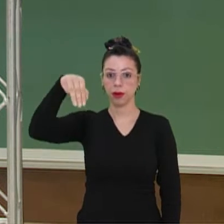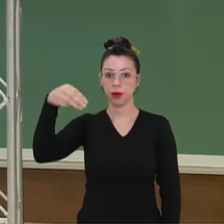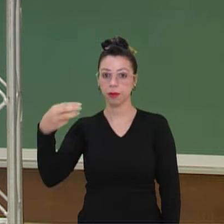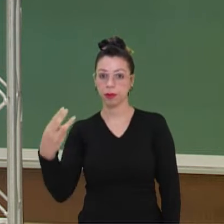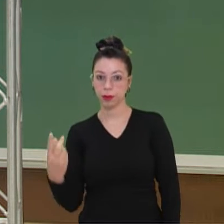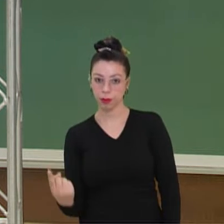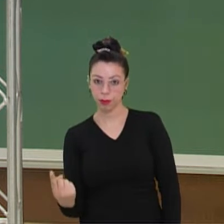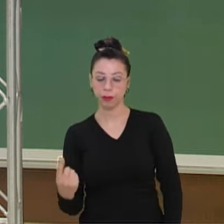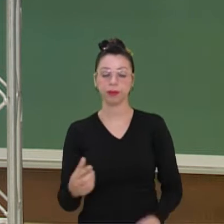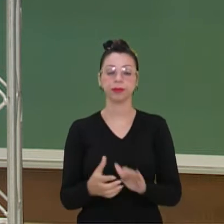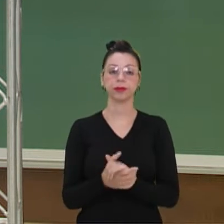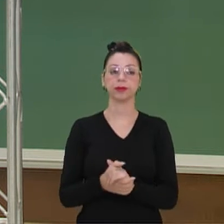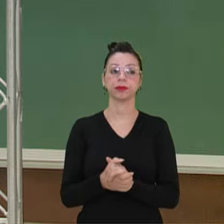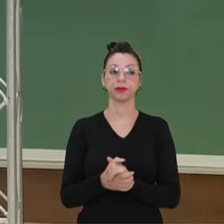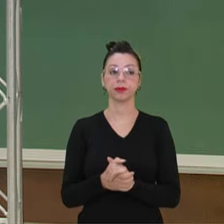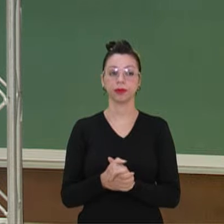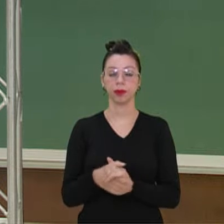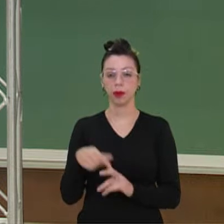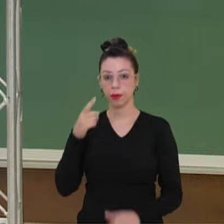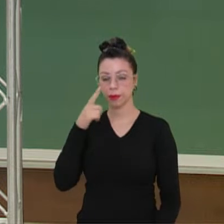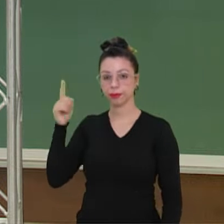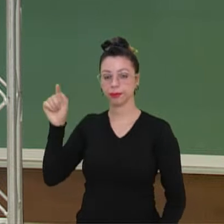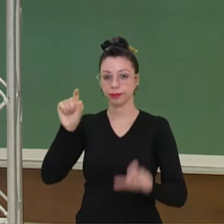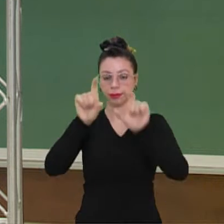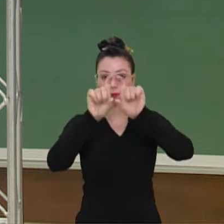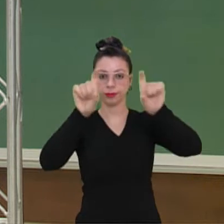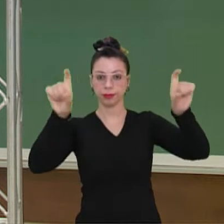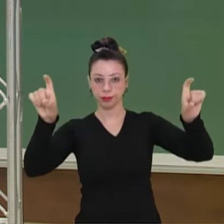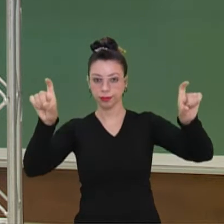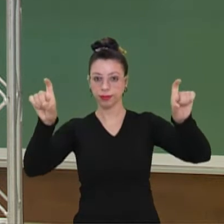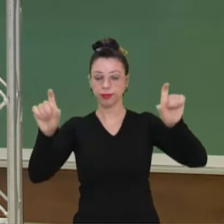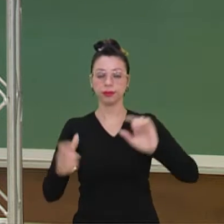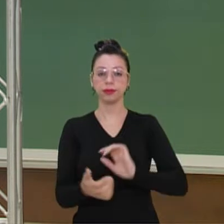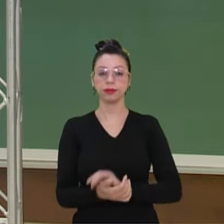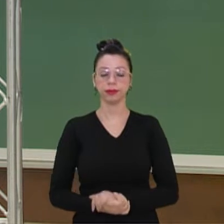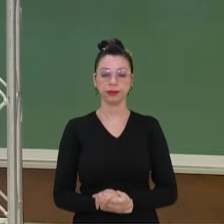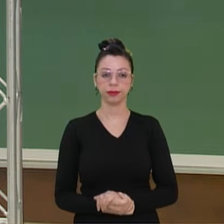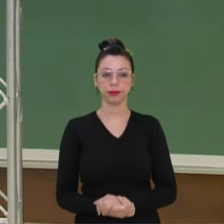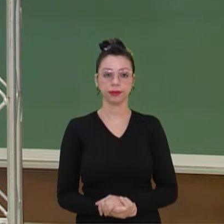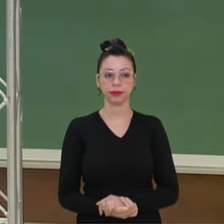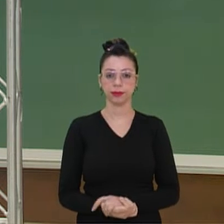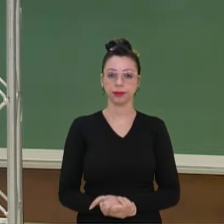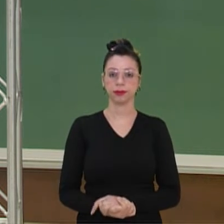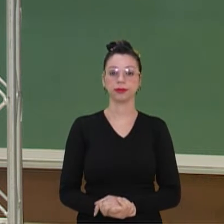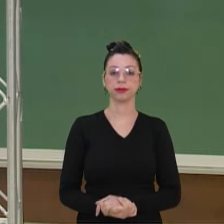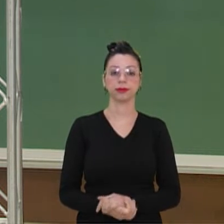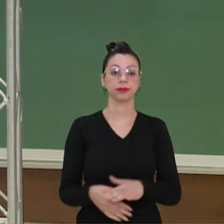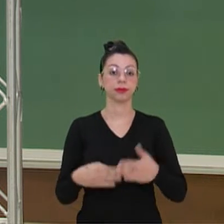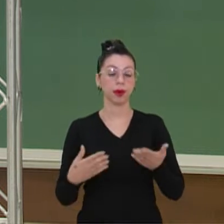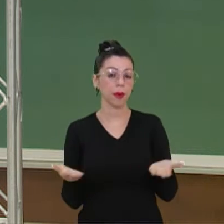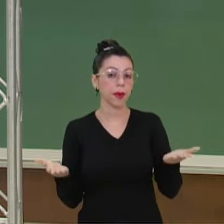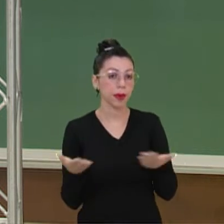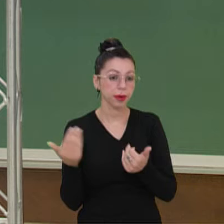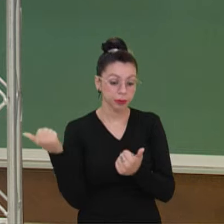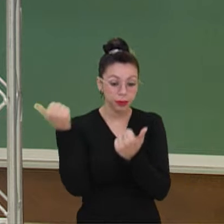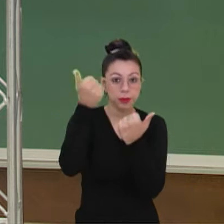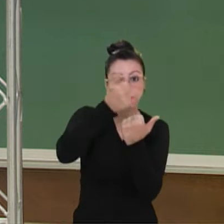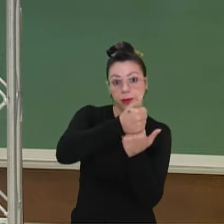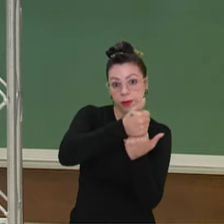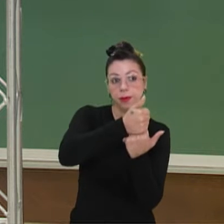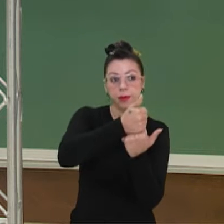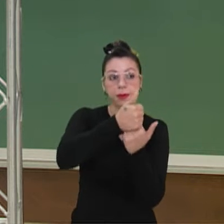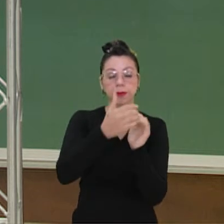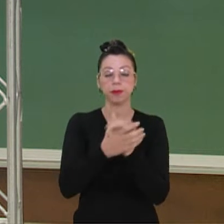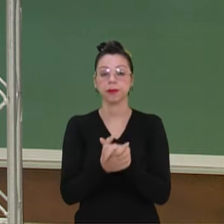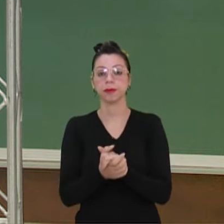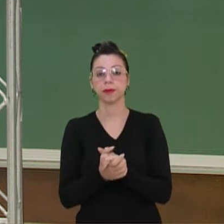colocar aqui a situação. R2 menos R1 é igual log de M2 sobre M1. Bom, vamos substituir os valores. O